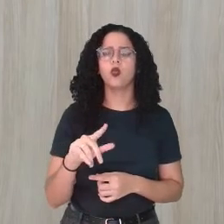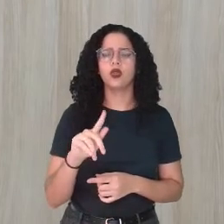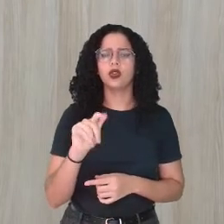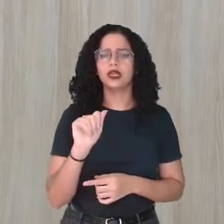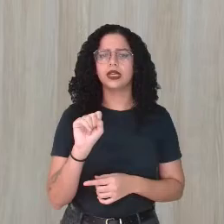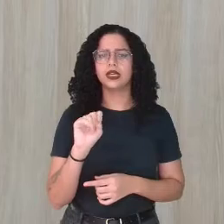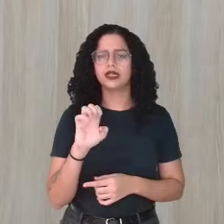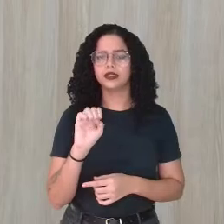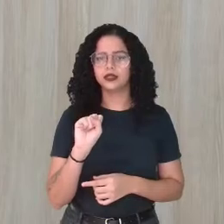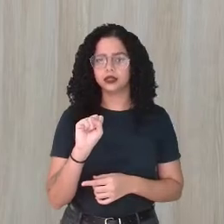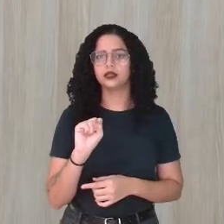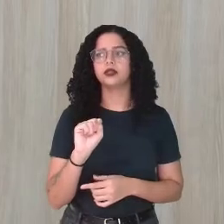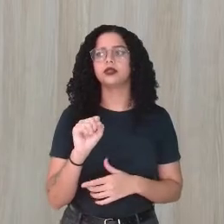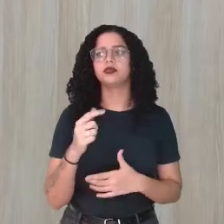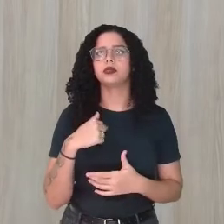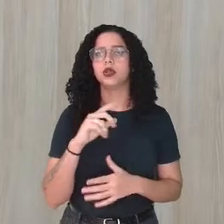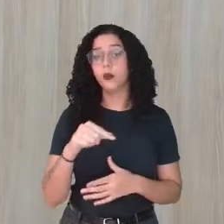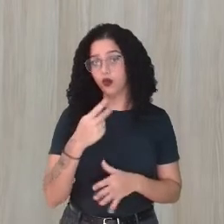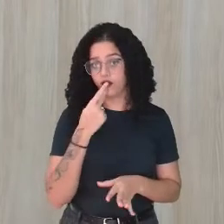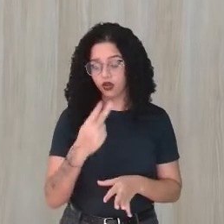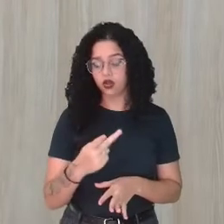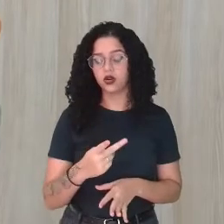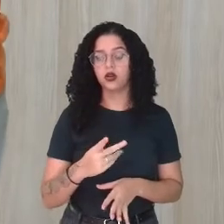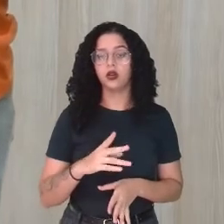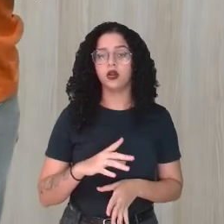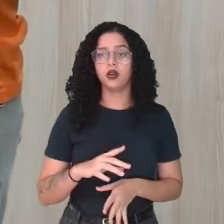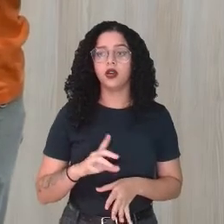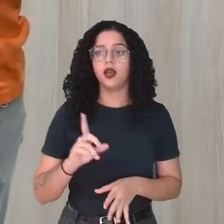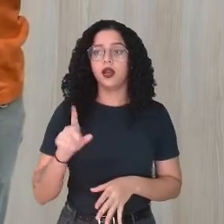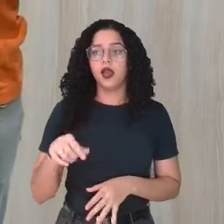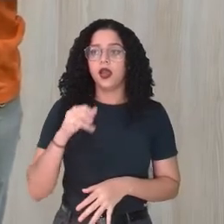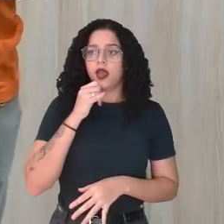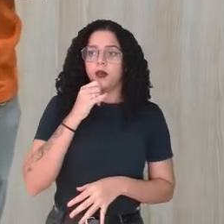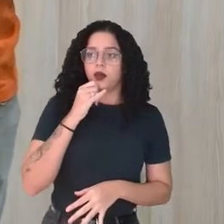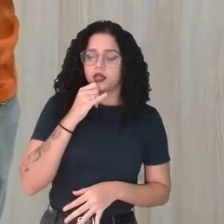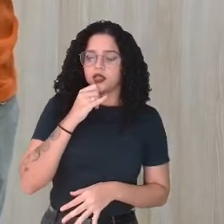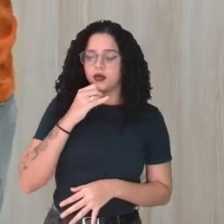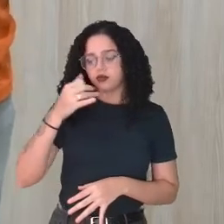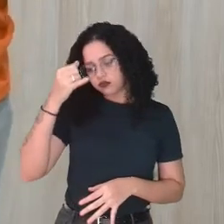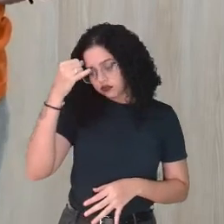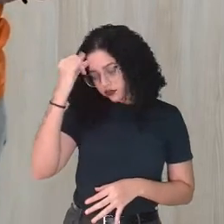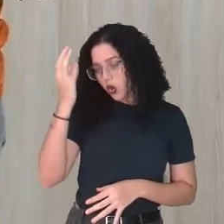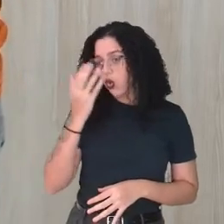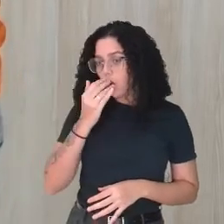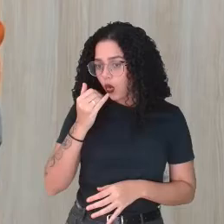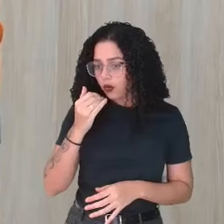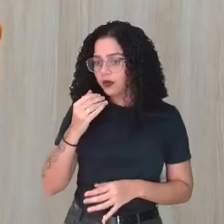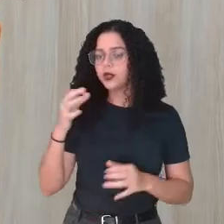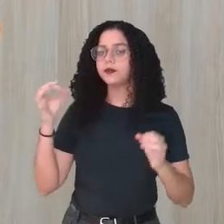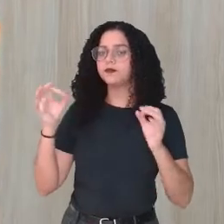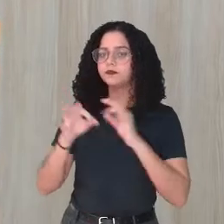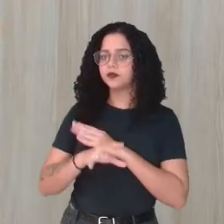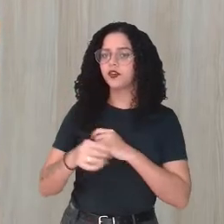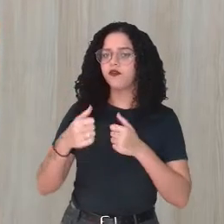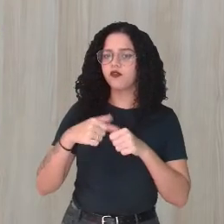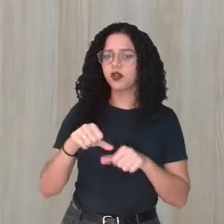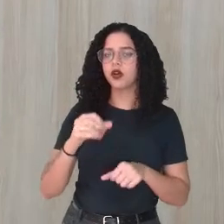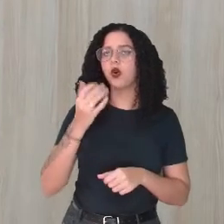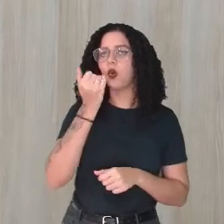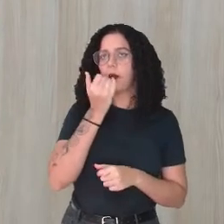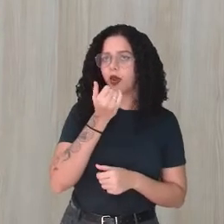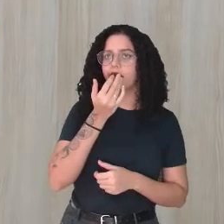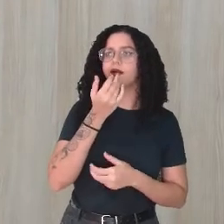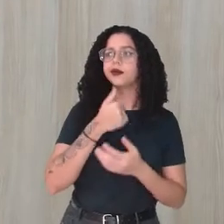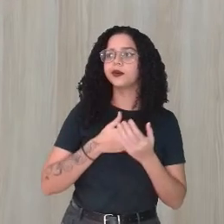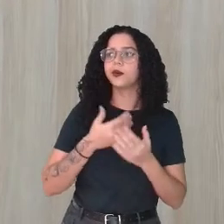ter, eu vou falar um pouquinho já, quando o gado ele come, se alimenta, o gado fica ruminando. Certo?